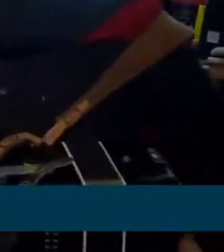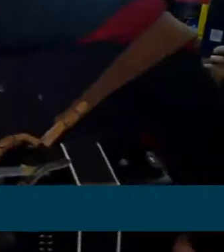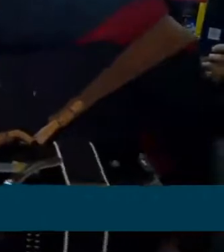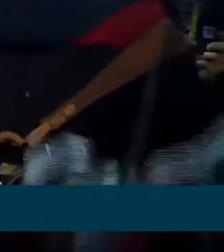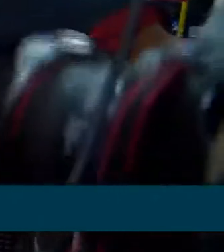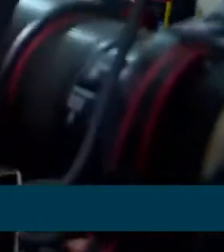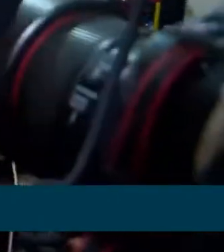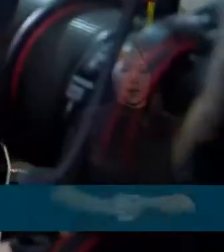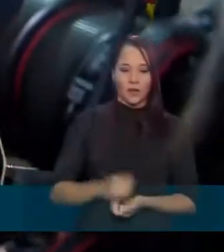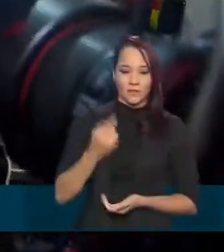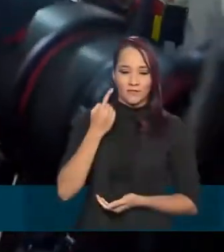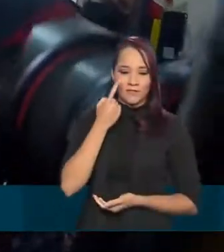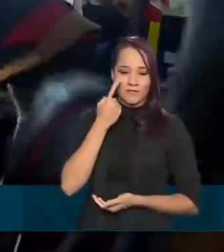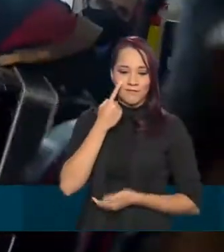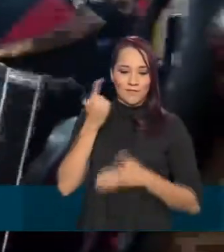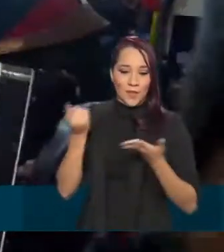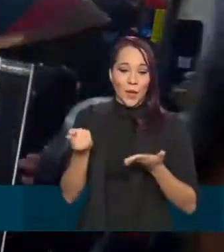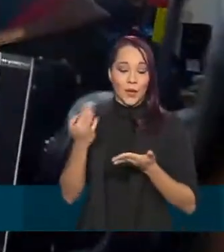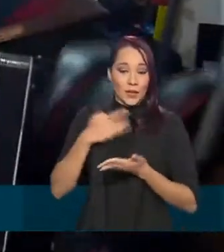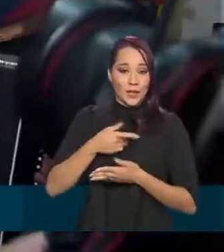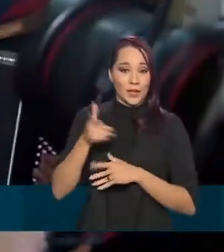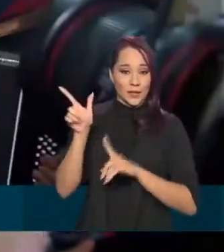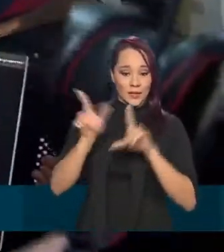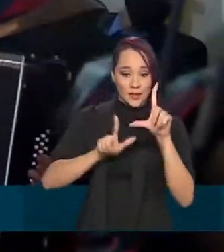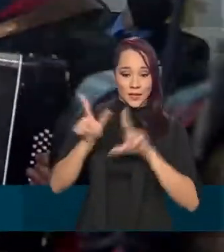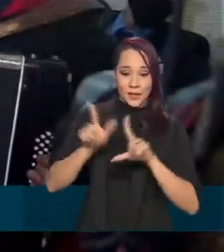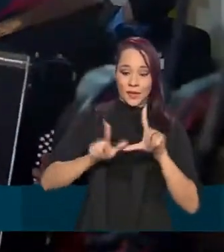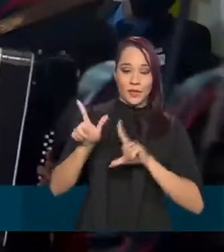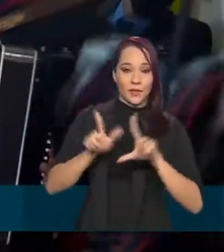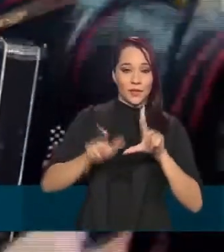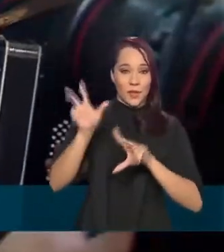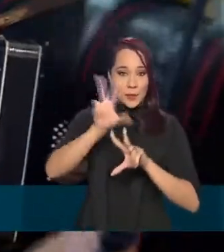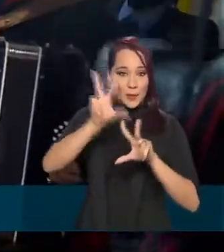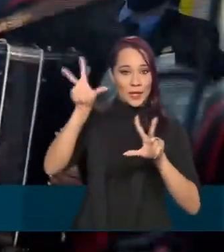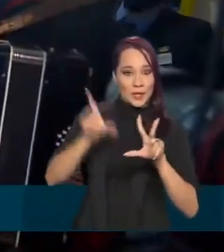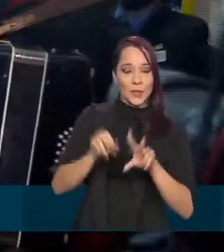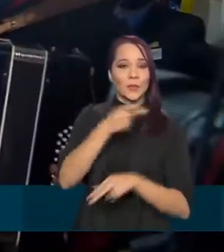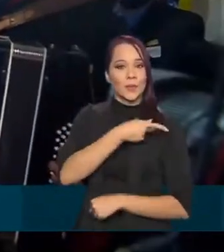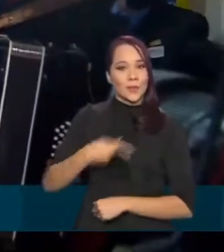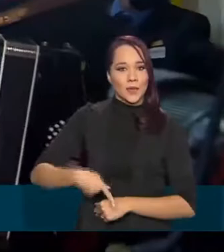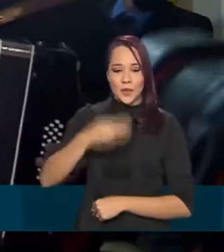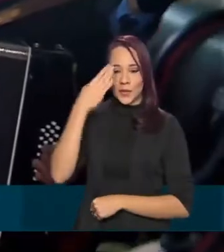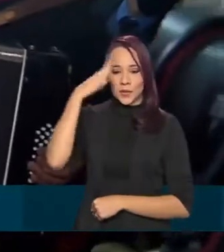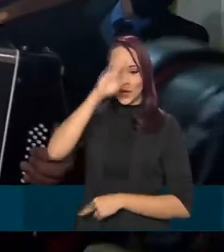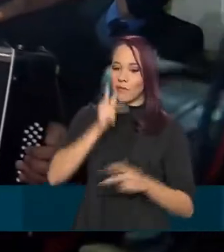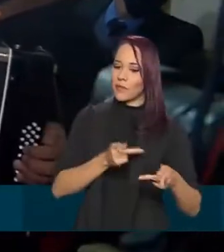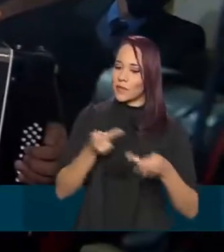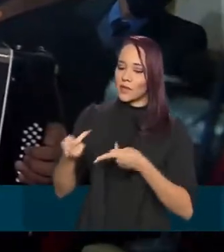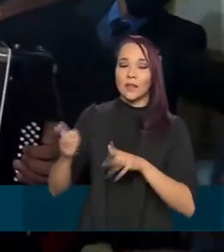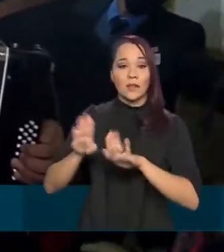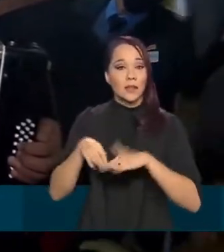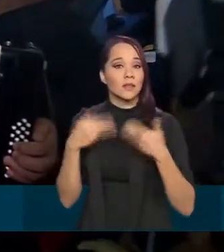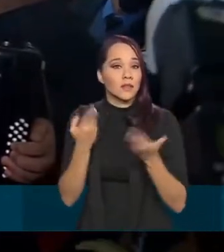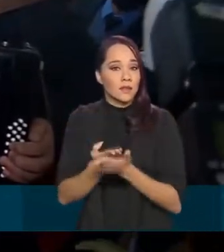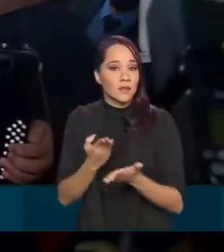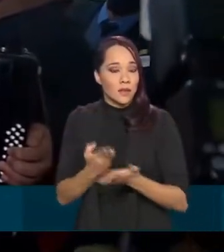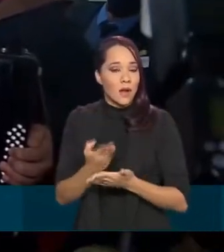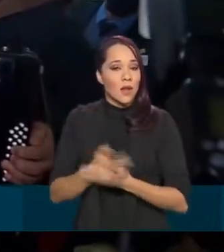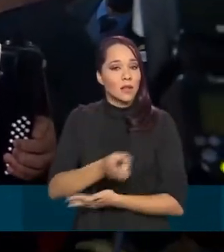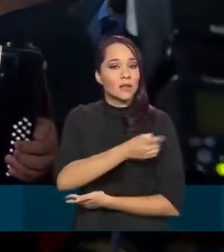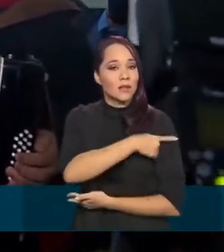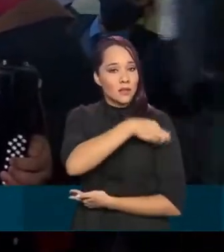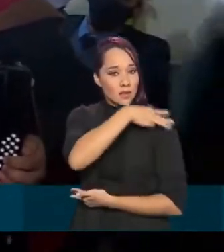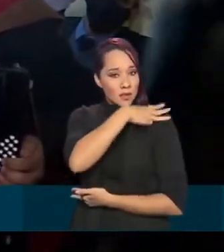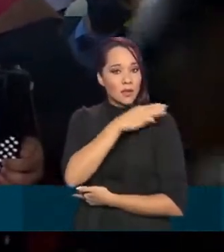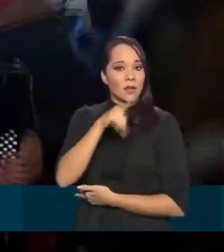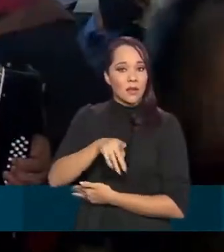Bom, você acompanha aí imagens da TV Brasil, o presidente Jair Bolsonaro visitando essa escola municipal de ensino fundamental em